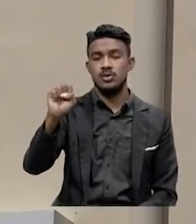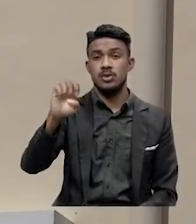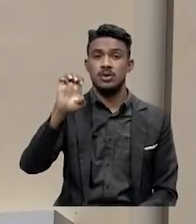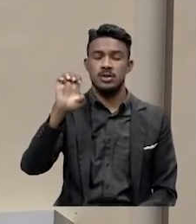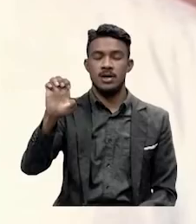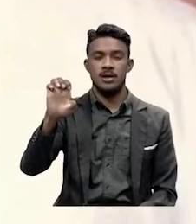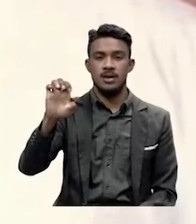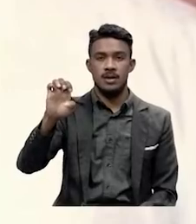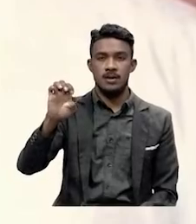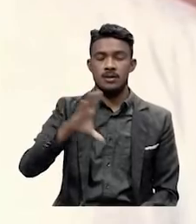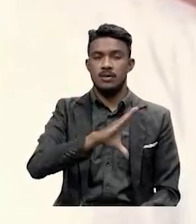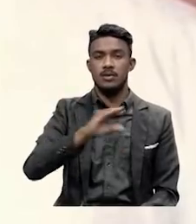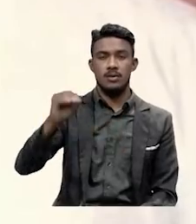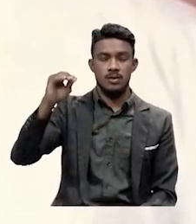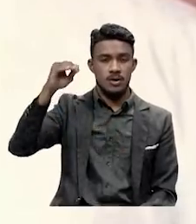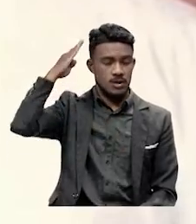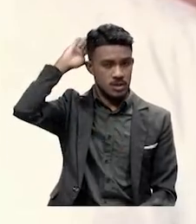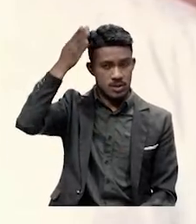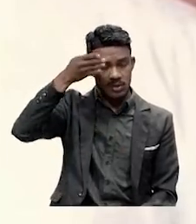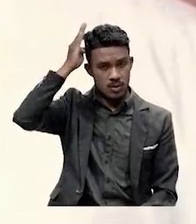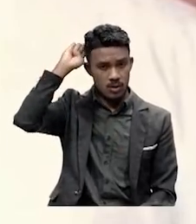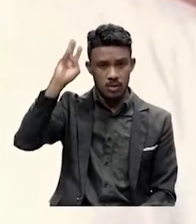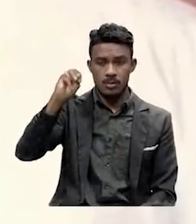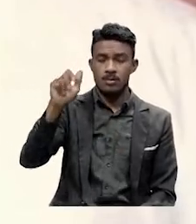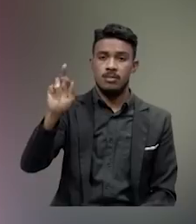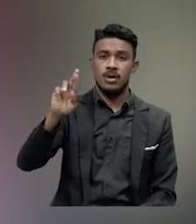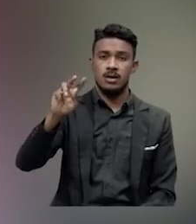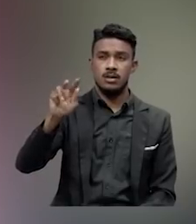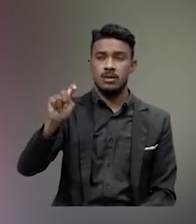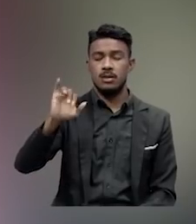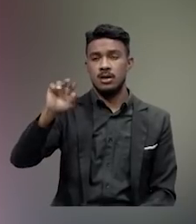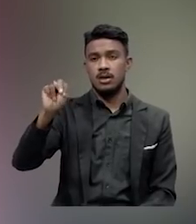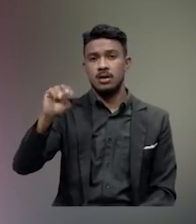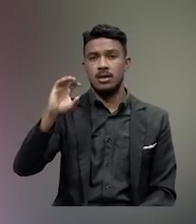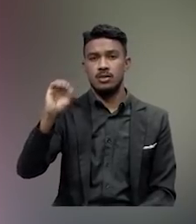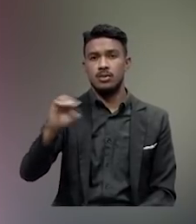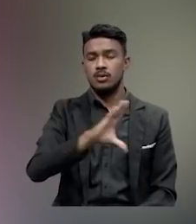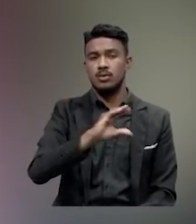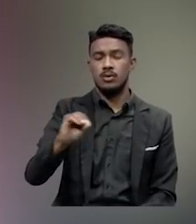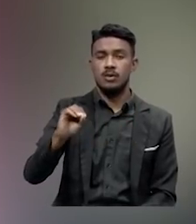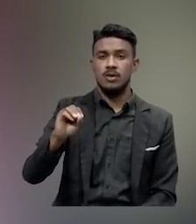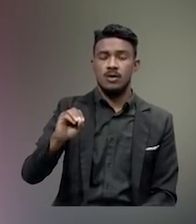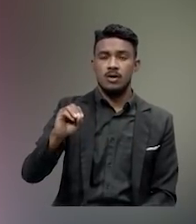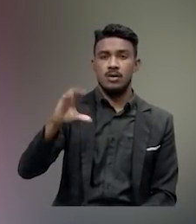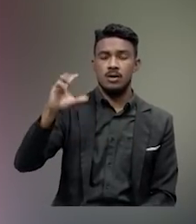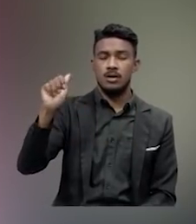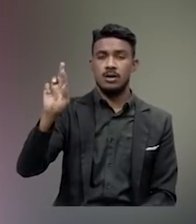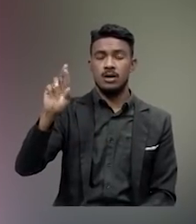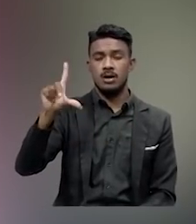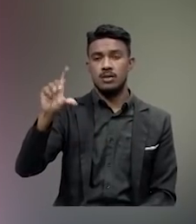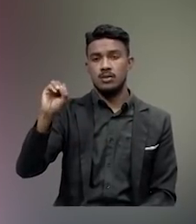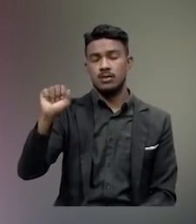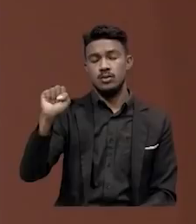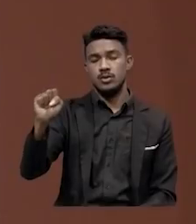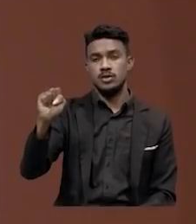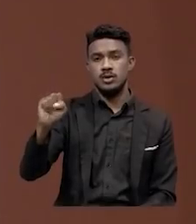Ribeiro, Monsenhor Martinho da Costa López, Bispo Dom Carlos Felipe Ximenes Belo SDB, Bispo